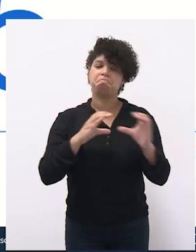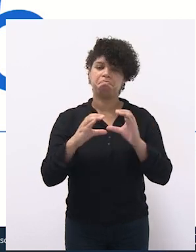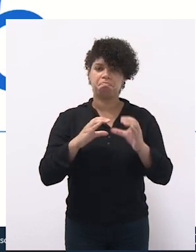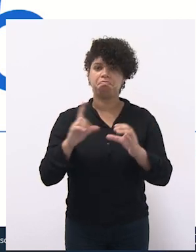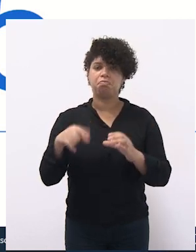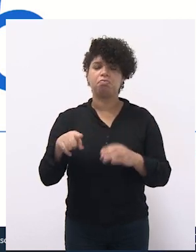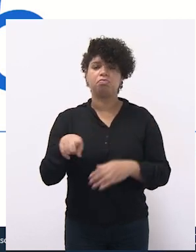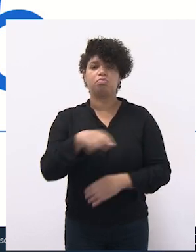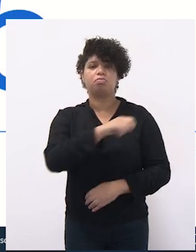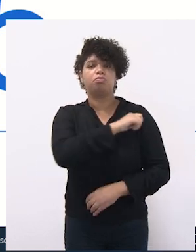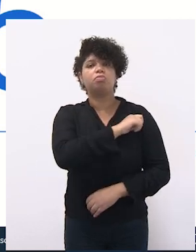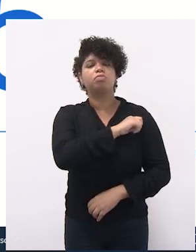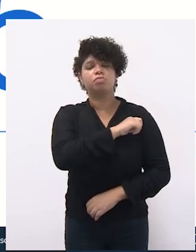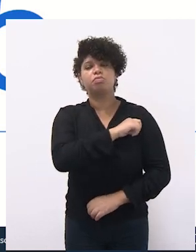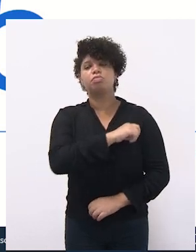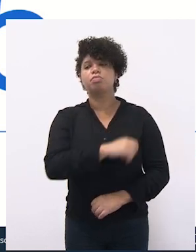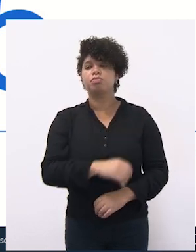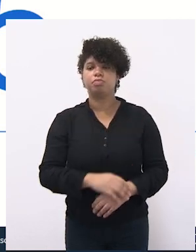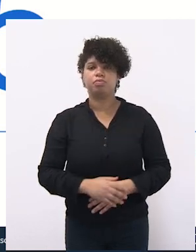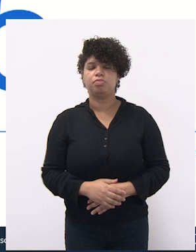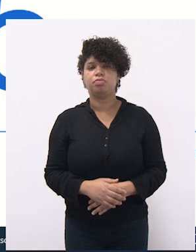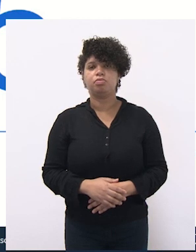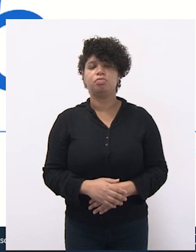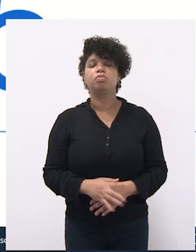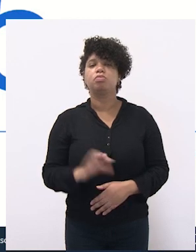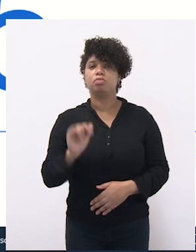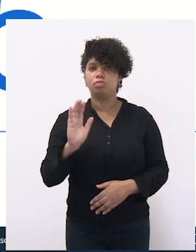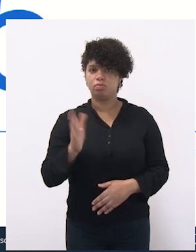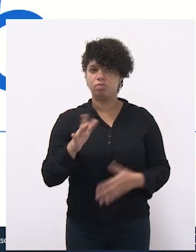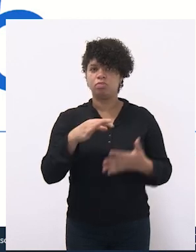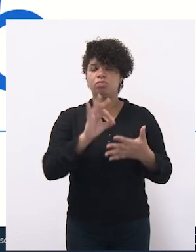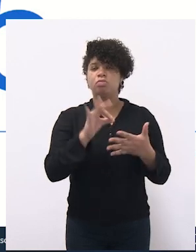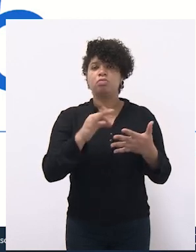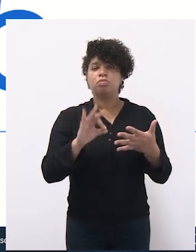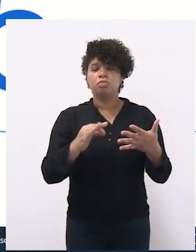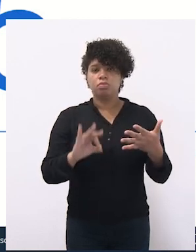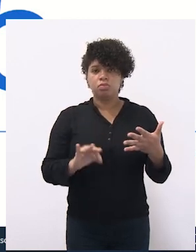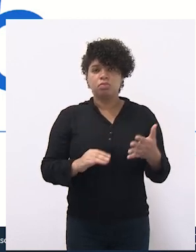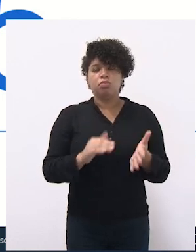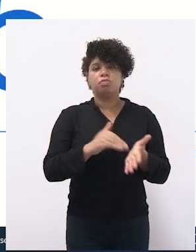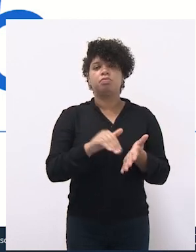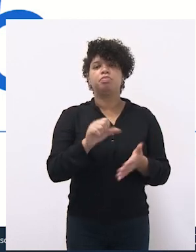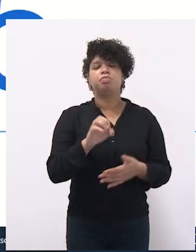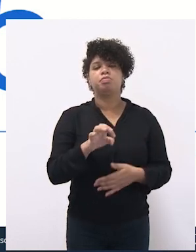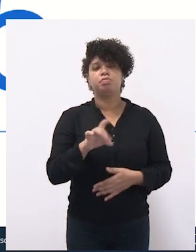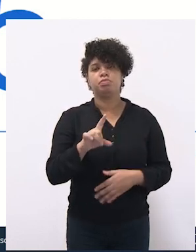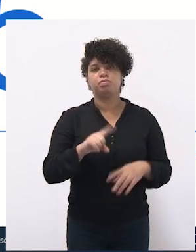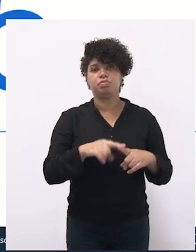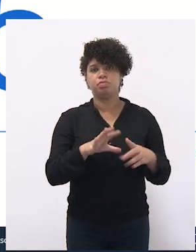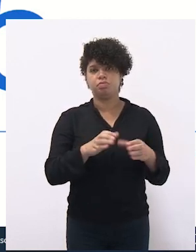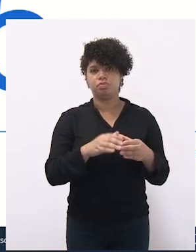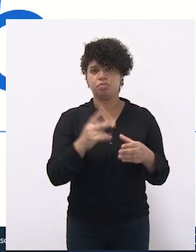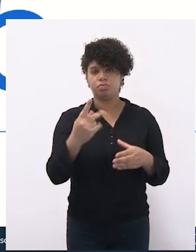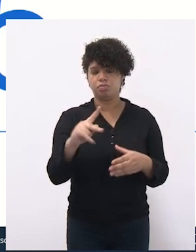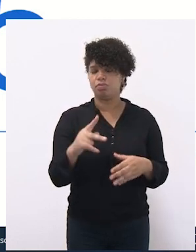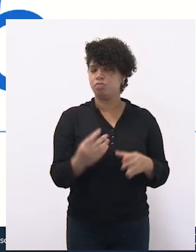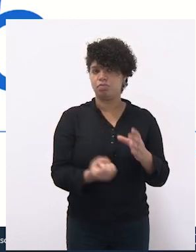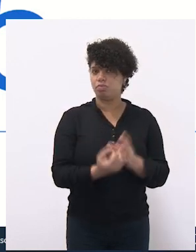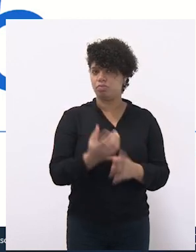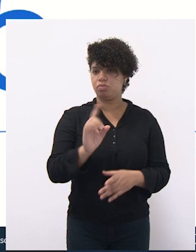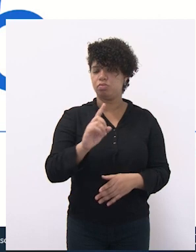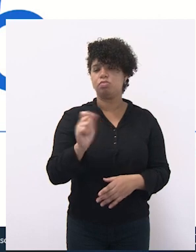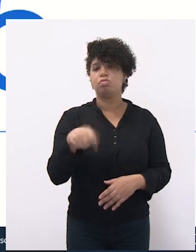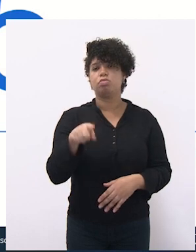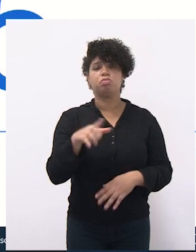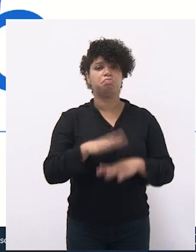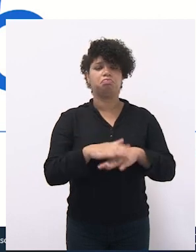os alunos, né? Caso você tenha validado pela sede e a tua turma não tenha aparecido automaticamente, esse é o